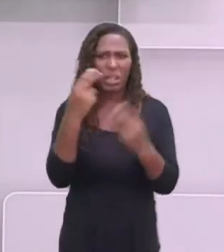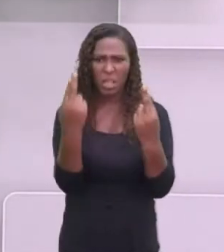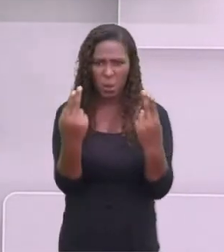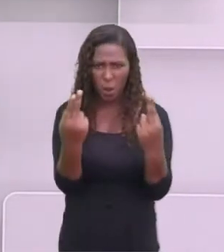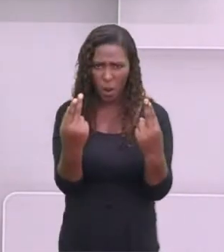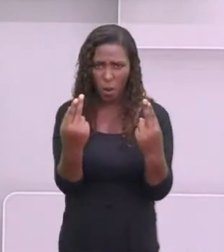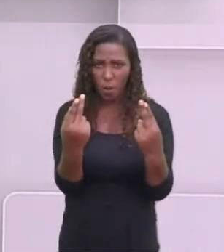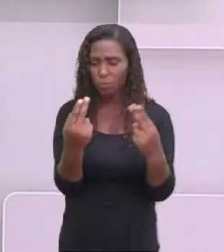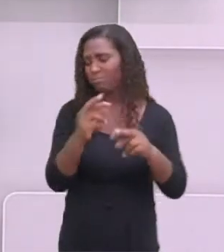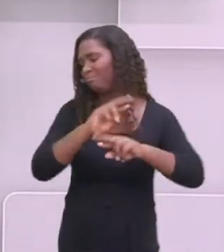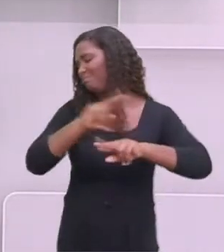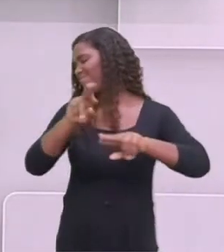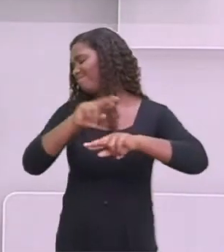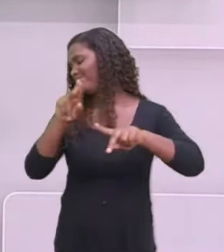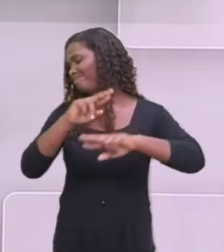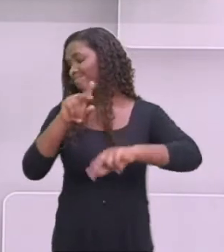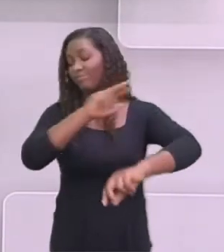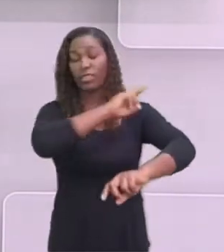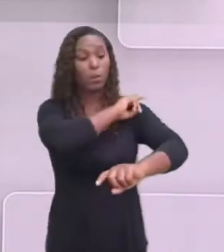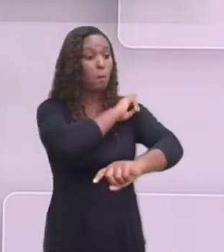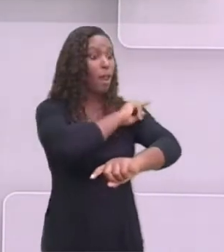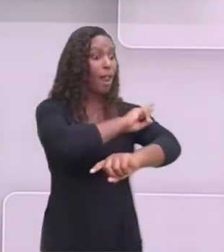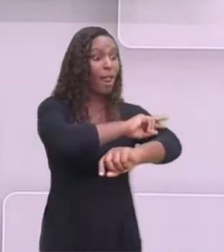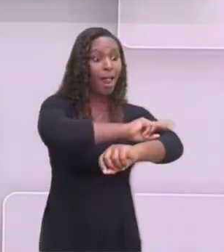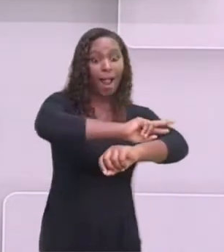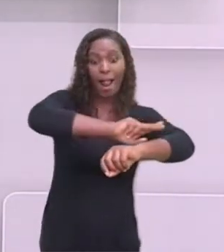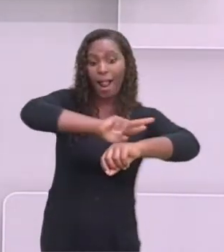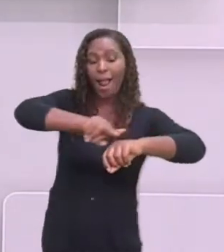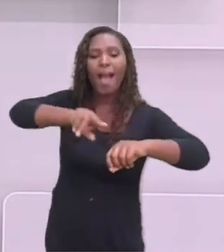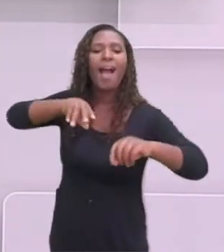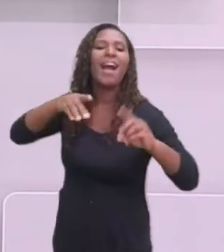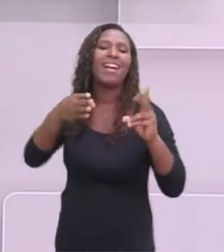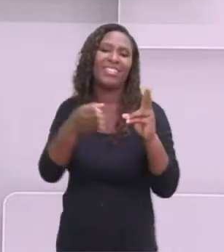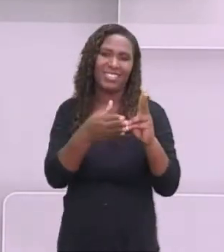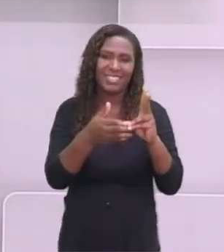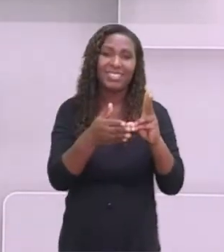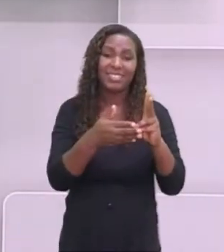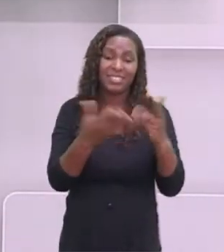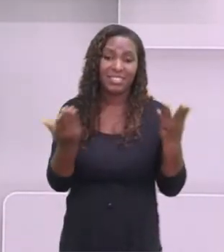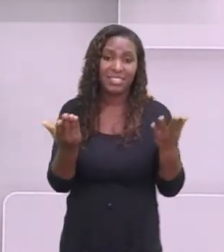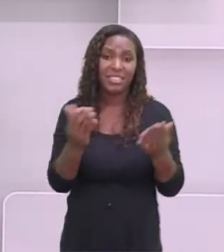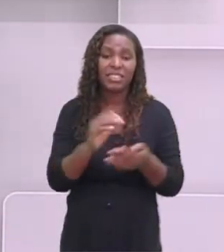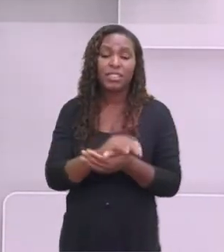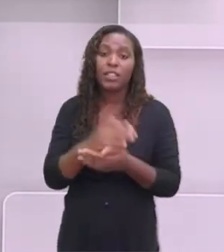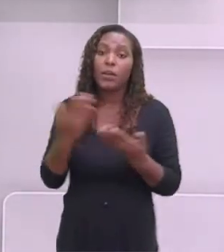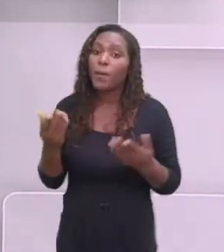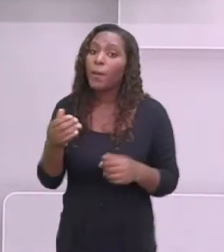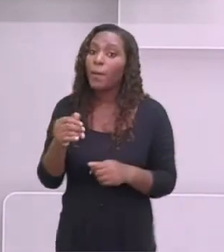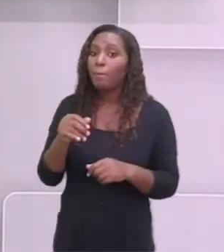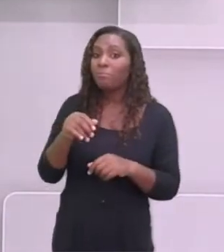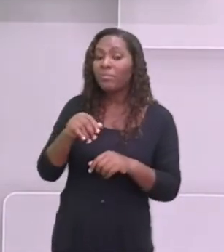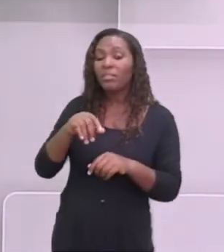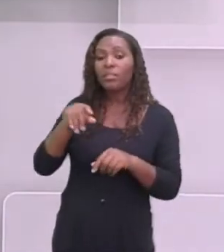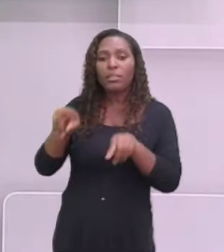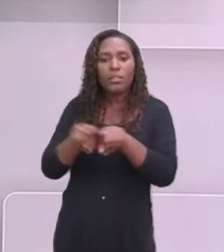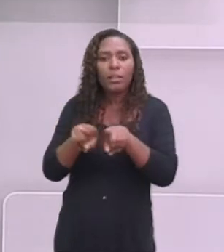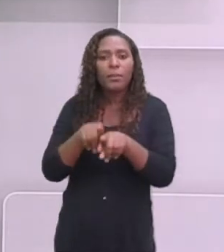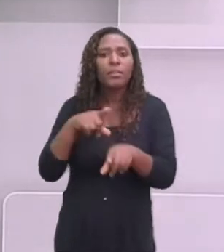caráter semelhante a outras colonizações europeias, como a colonização espanhola,